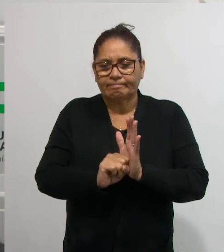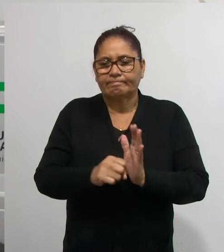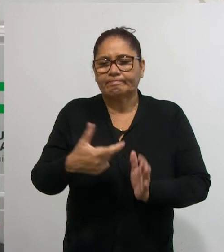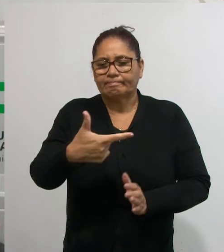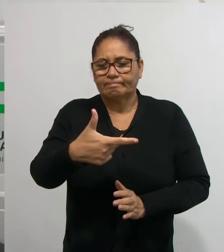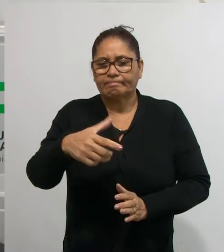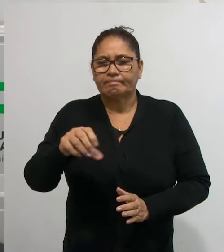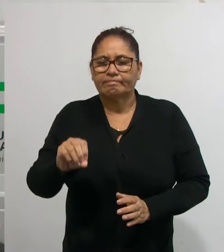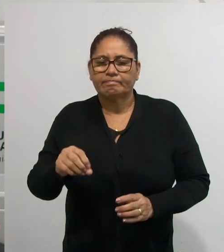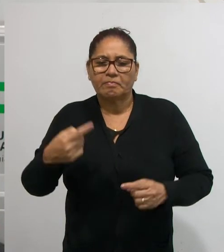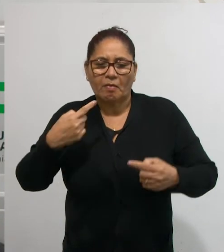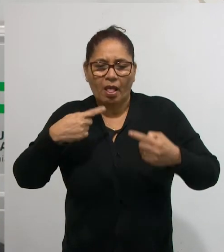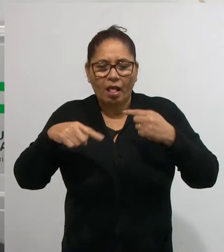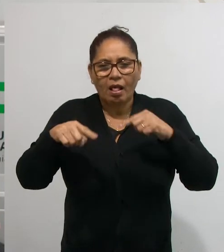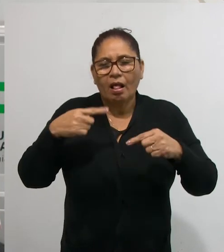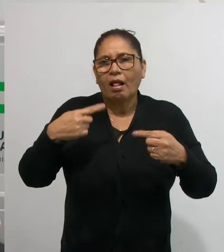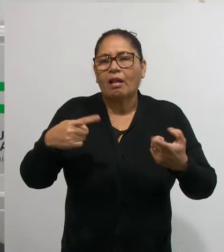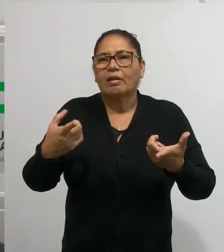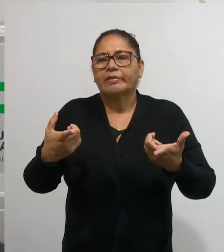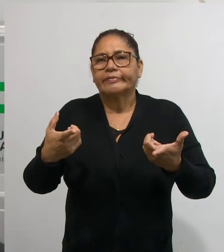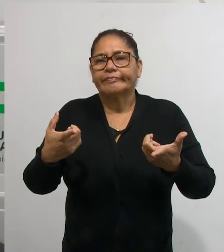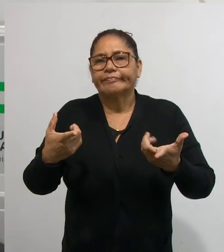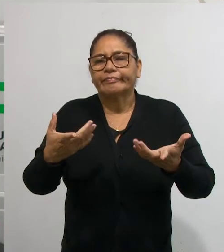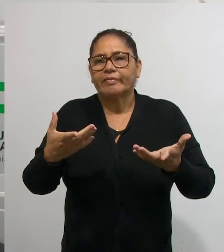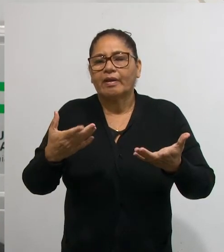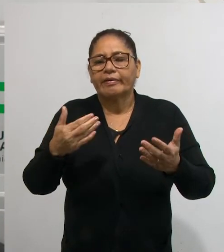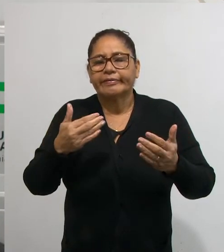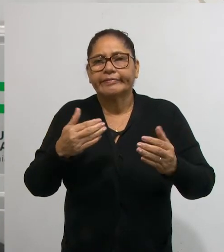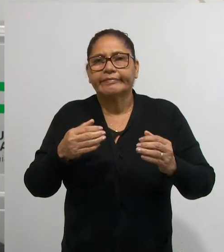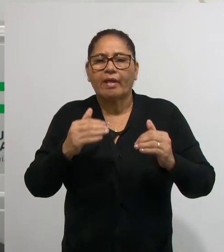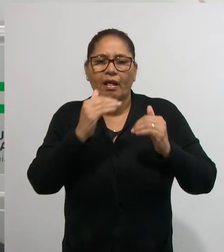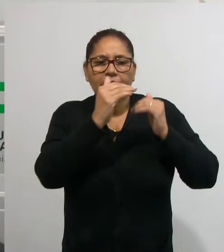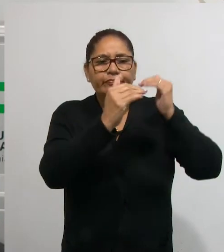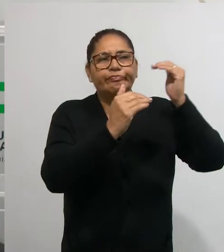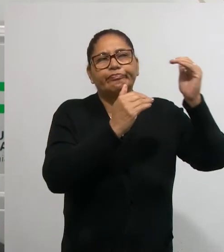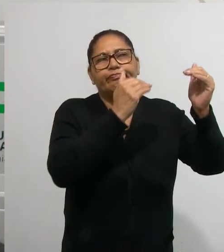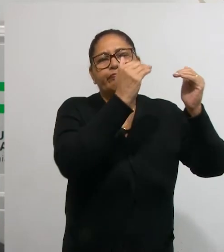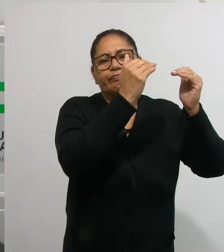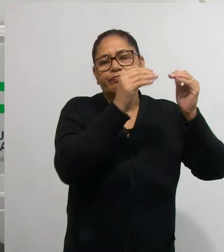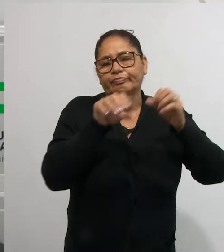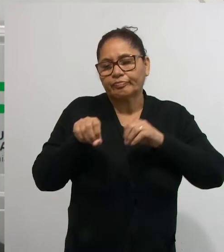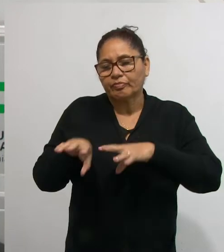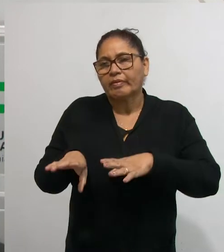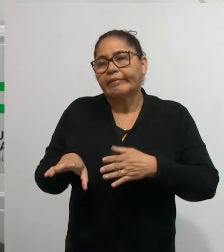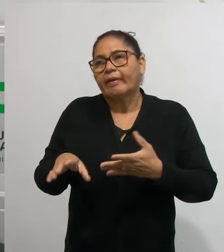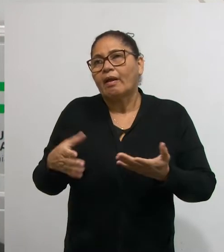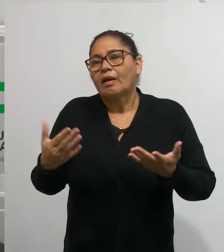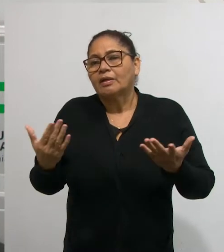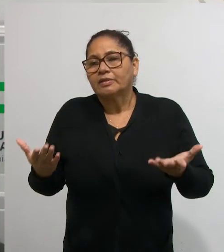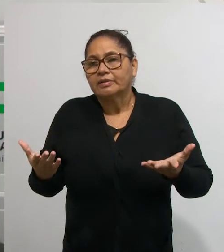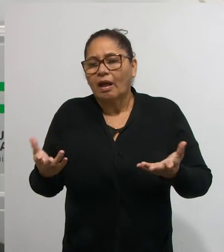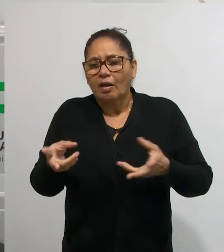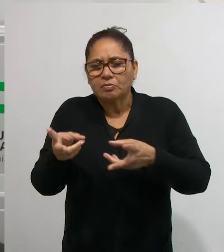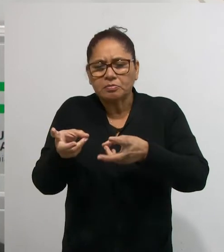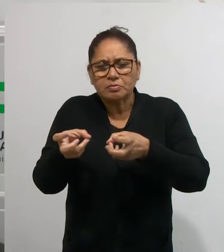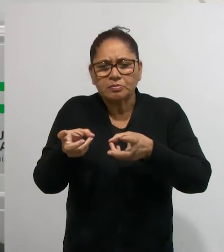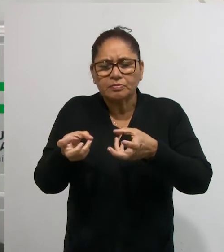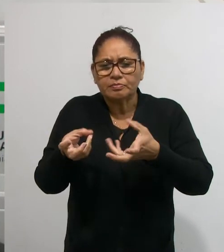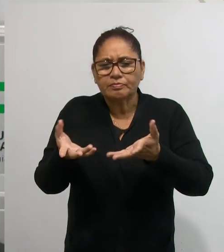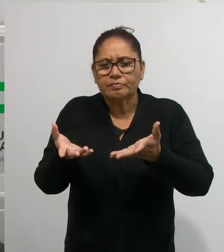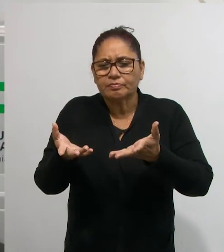as críticas, né, as teorias crítico-reprodutivistas da educação. Então, com isso, percebe-se